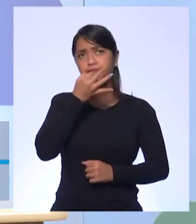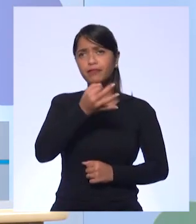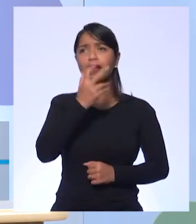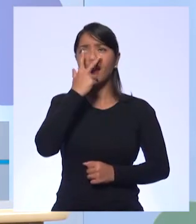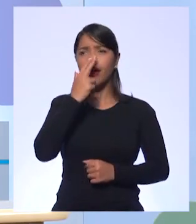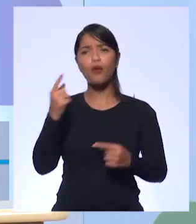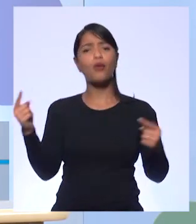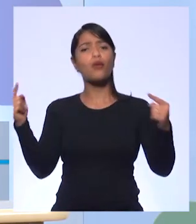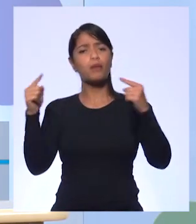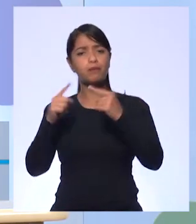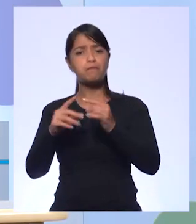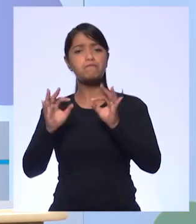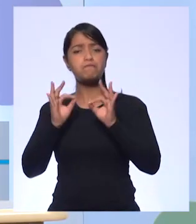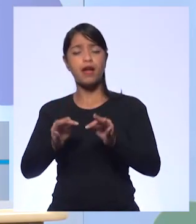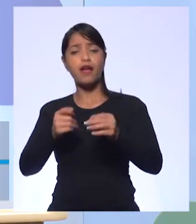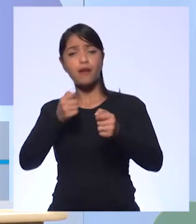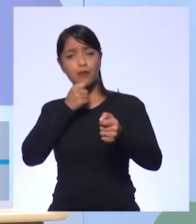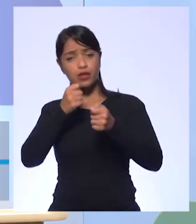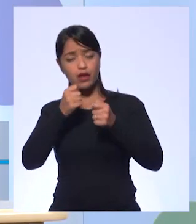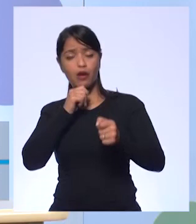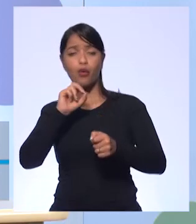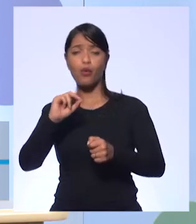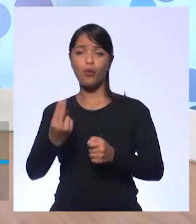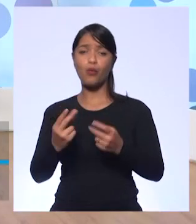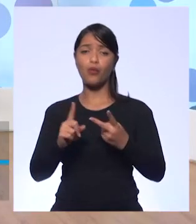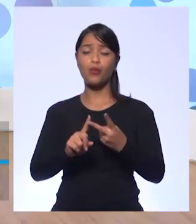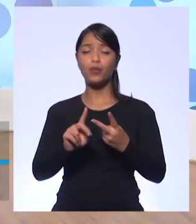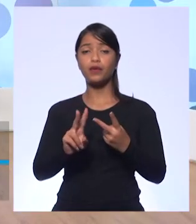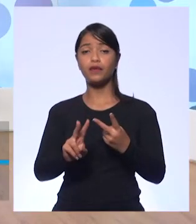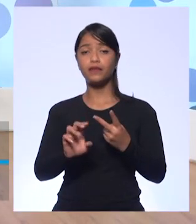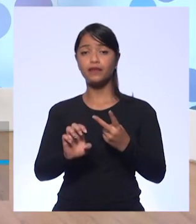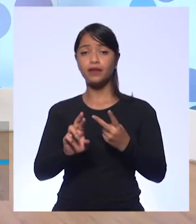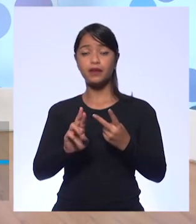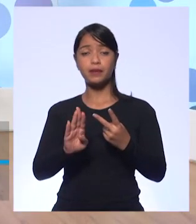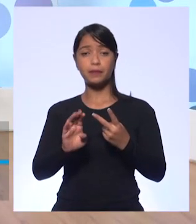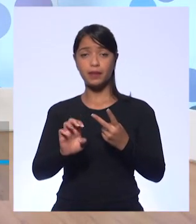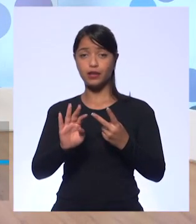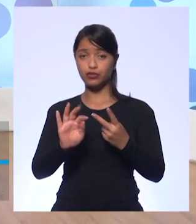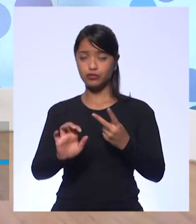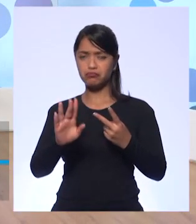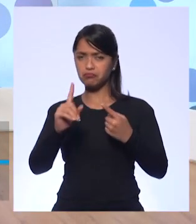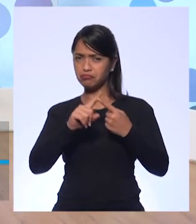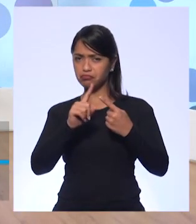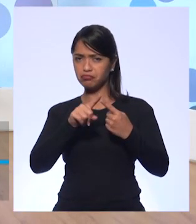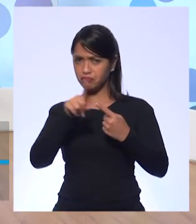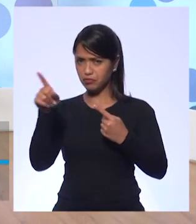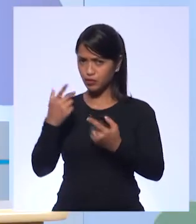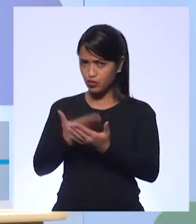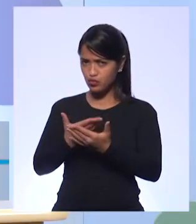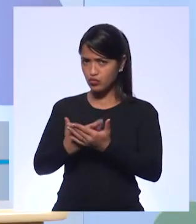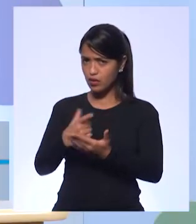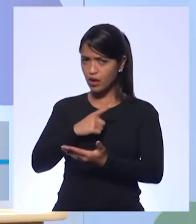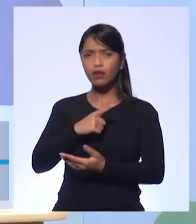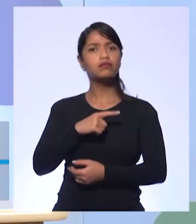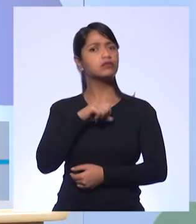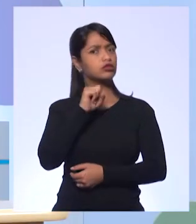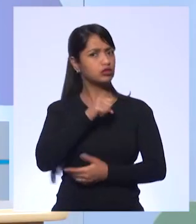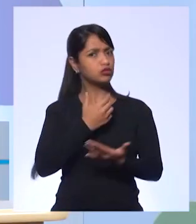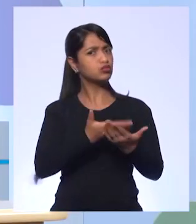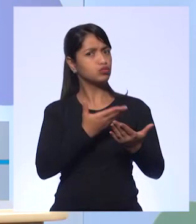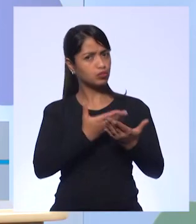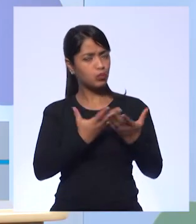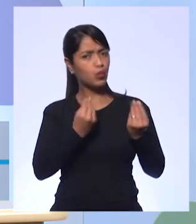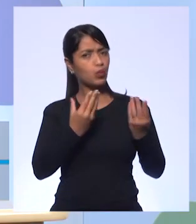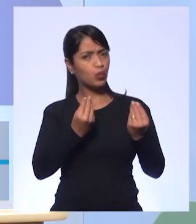verbete de enciclopédia, mas reportagem eles estudaram, Dani? Bastante eles E estudaram. eles tinham como dar uma eliminada